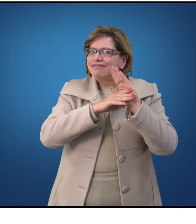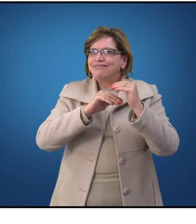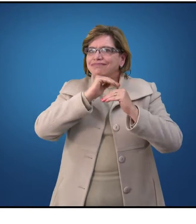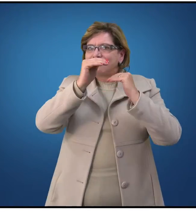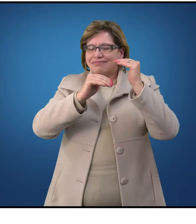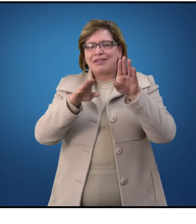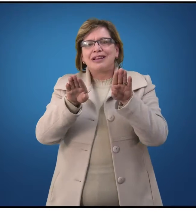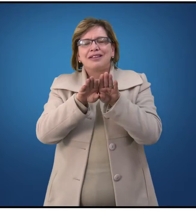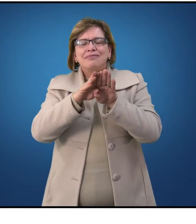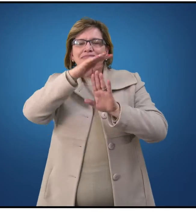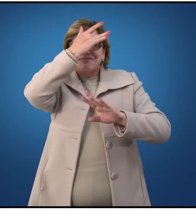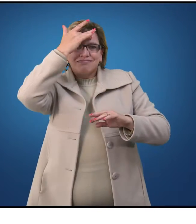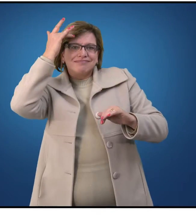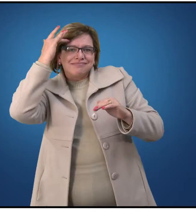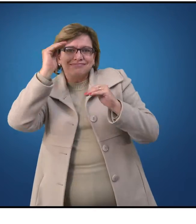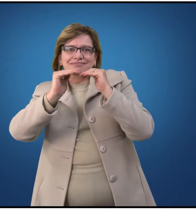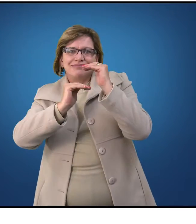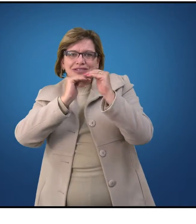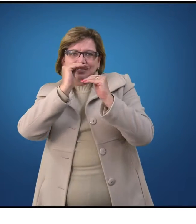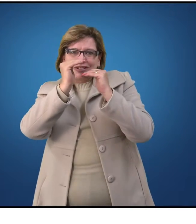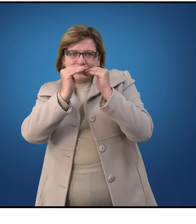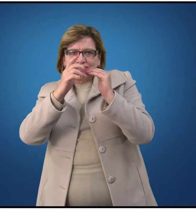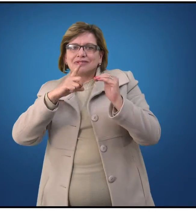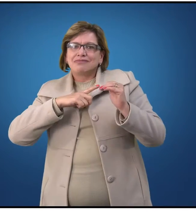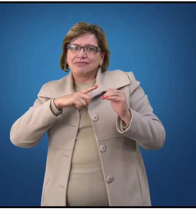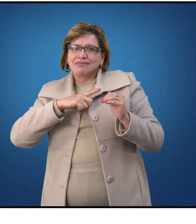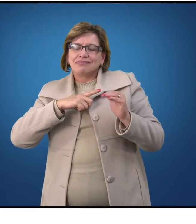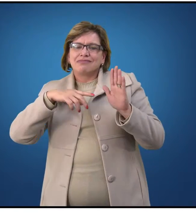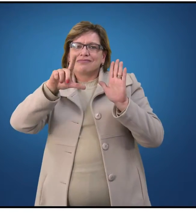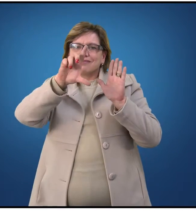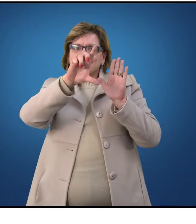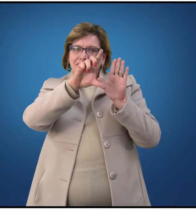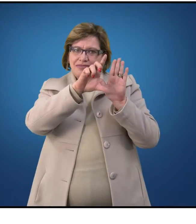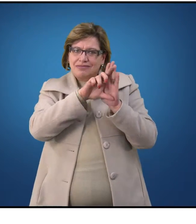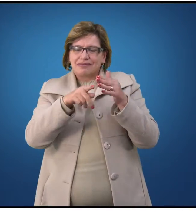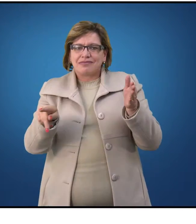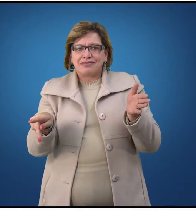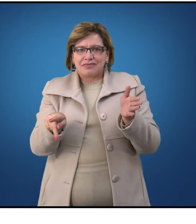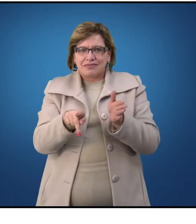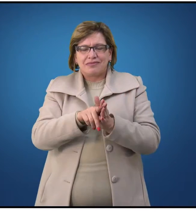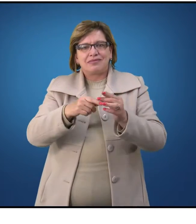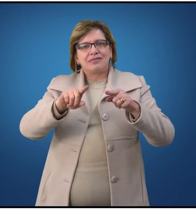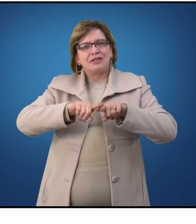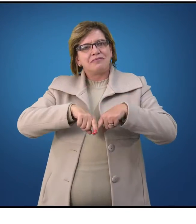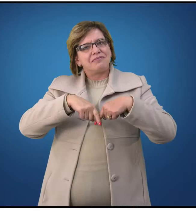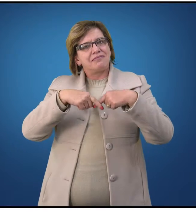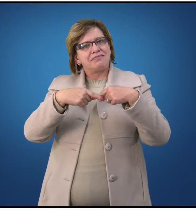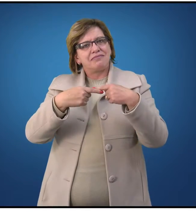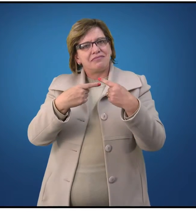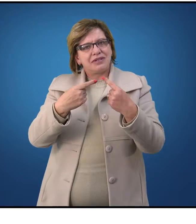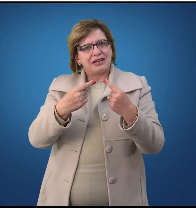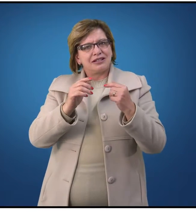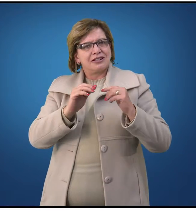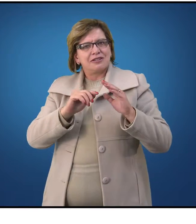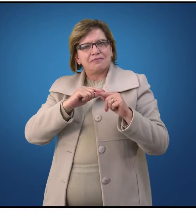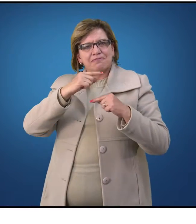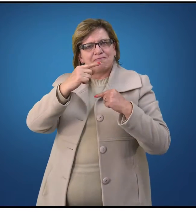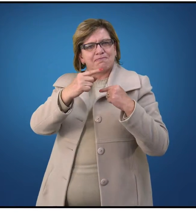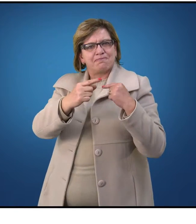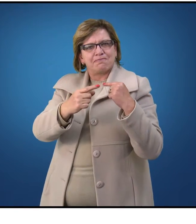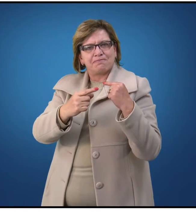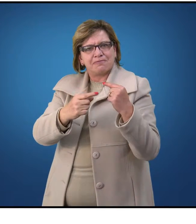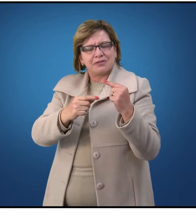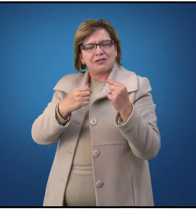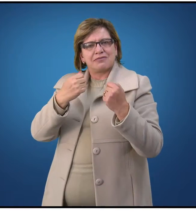infelizmente ou felizmente, pelas questões das políticas públicas, mas que nós temos que, de uma certa forma, a partir de todas essas